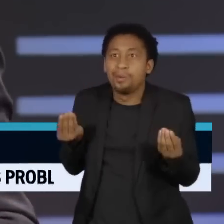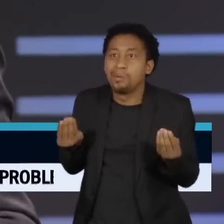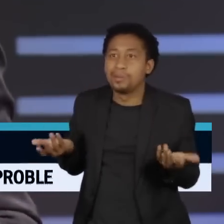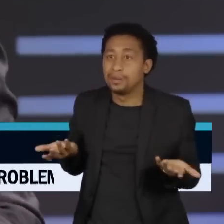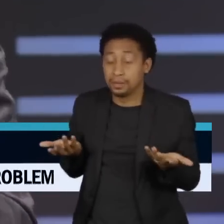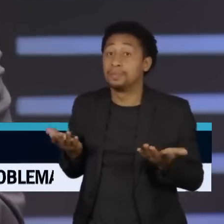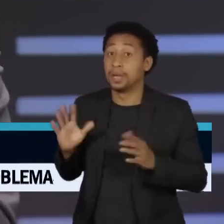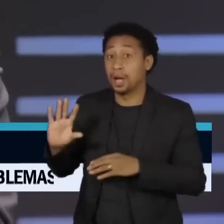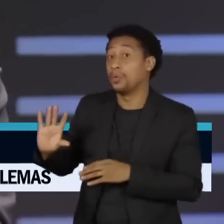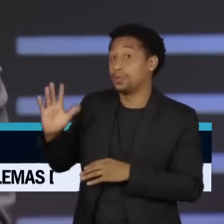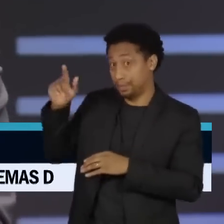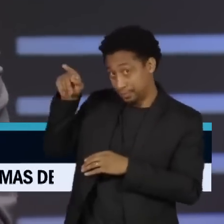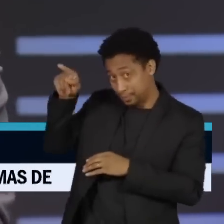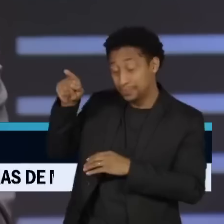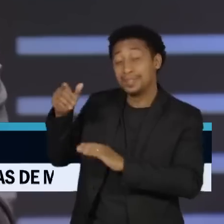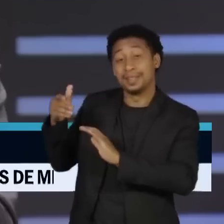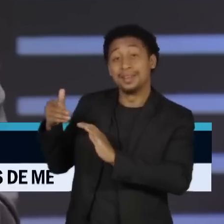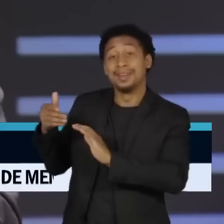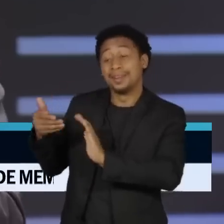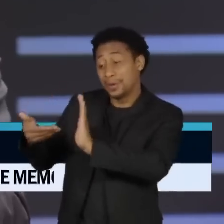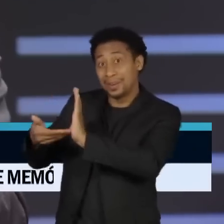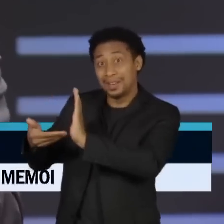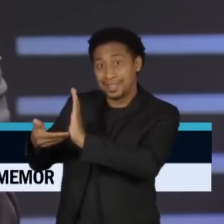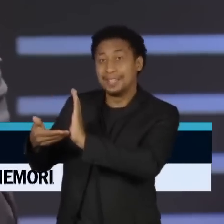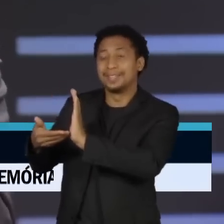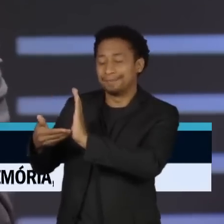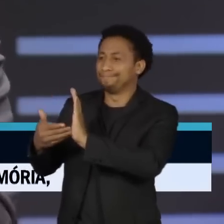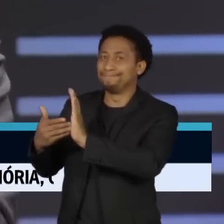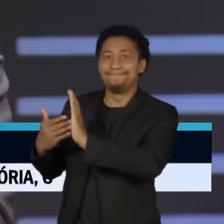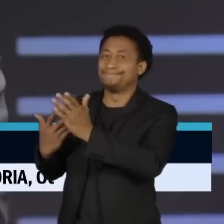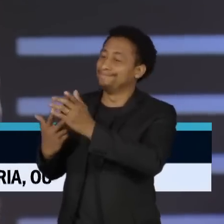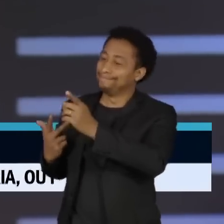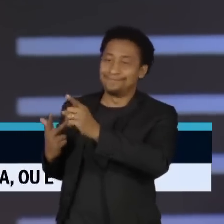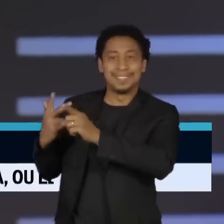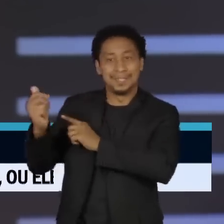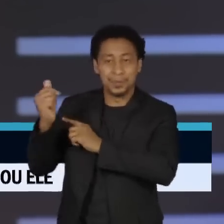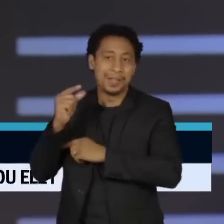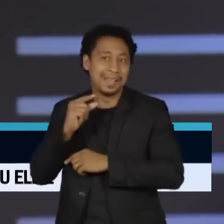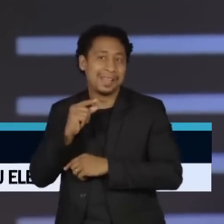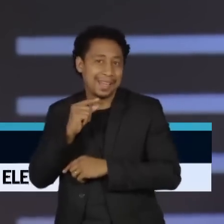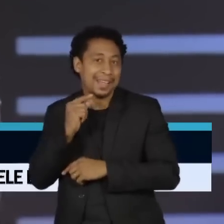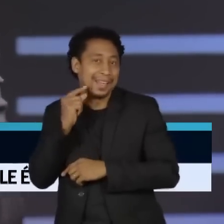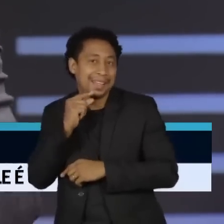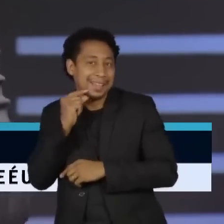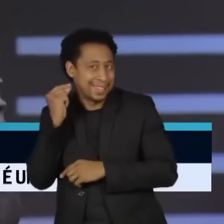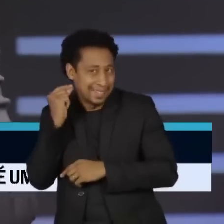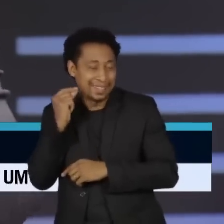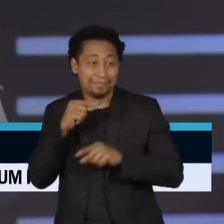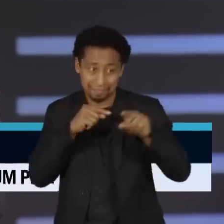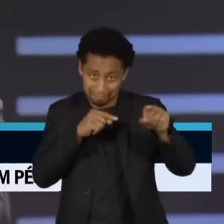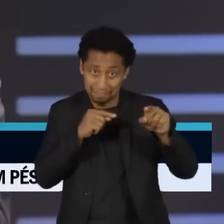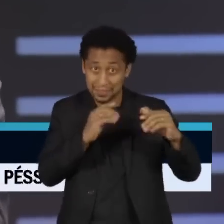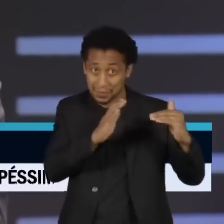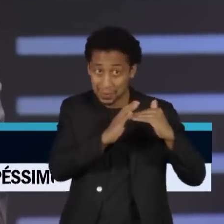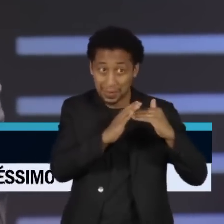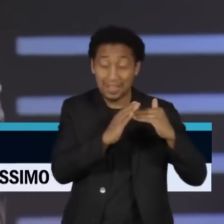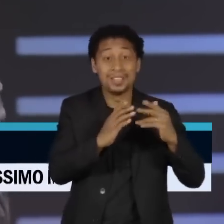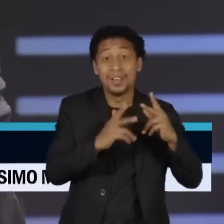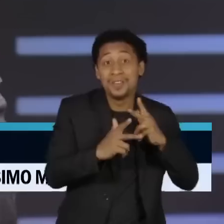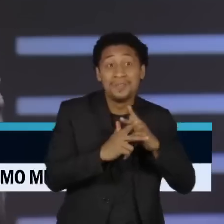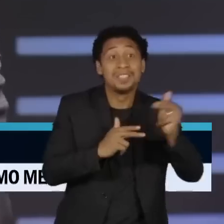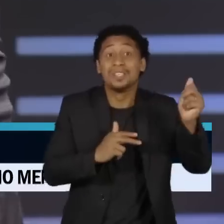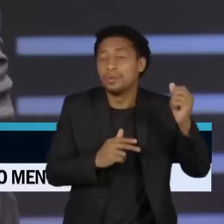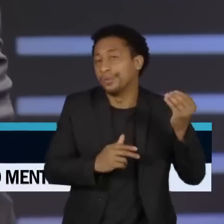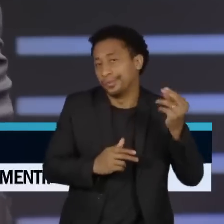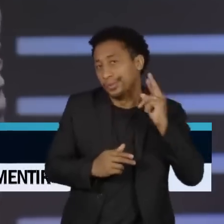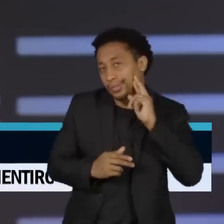Senado Federal. Eles têm uma minoria no governo, eles precisam de um instrumento para poder gerar fato político, para poder crescer, para poder atacar o governo Lula. E